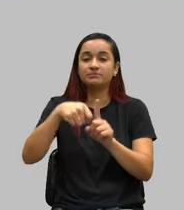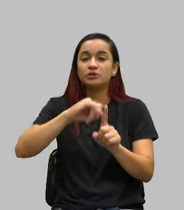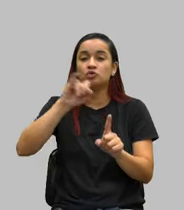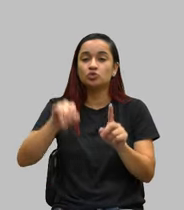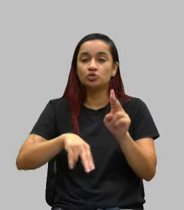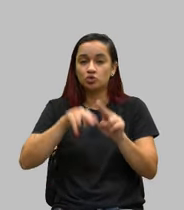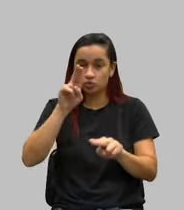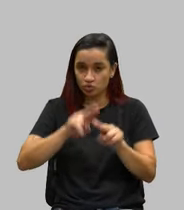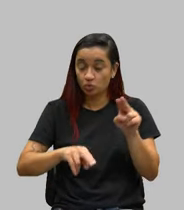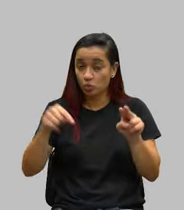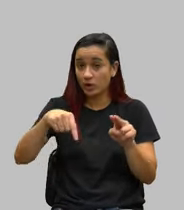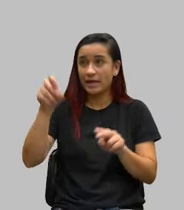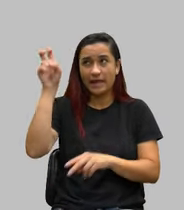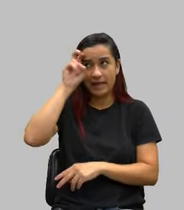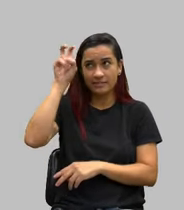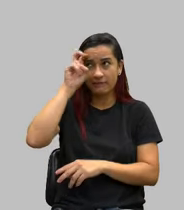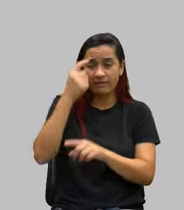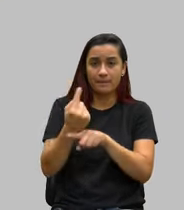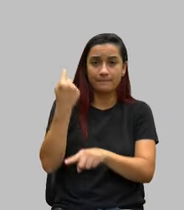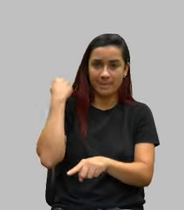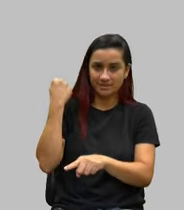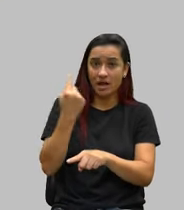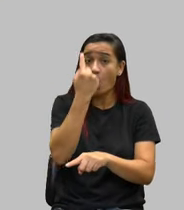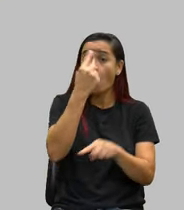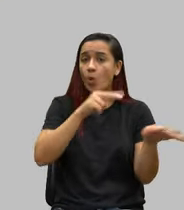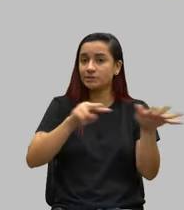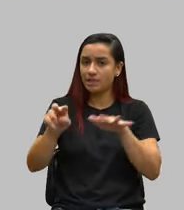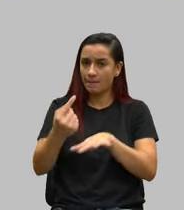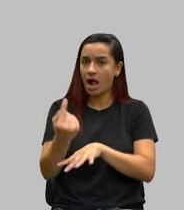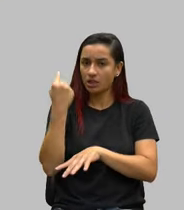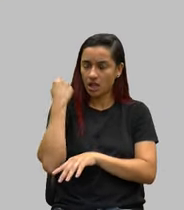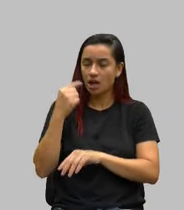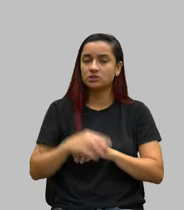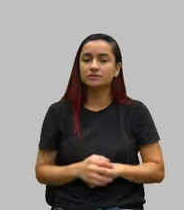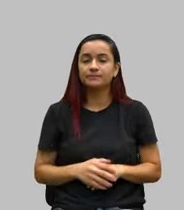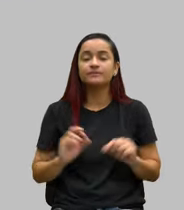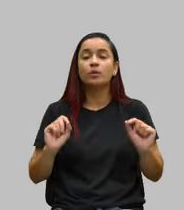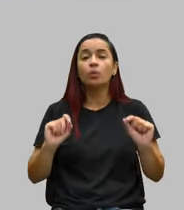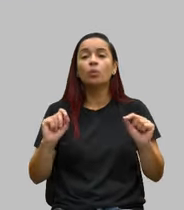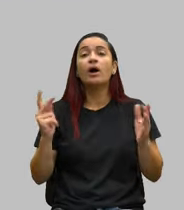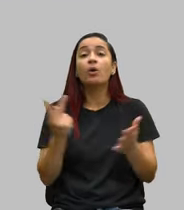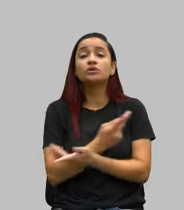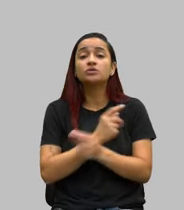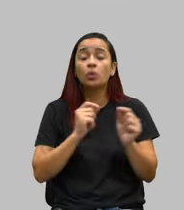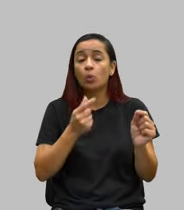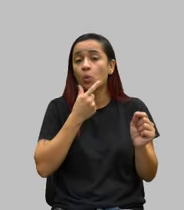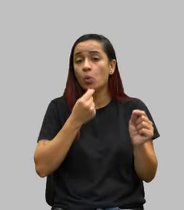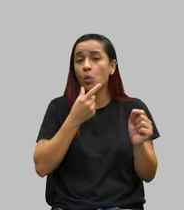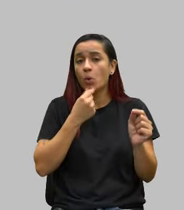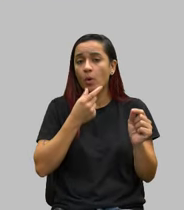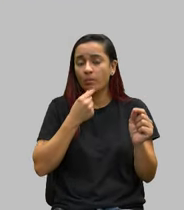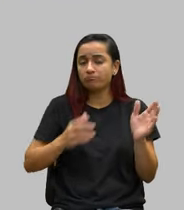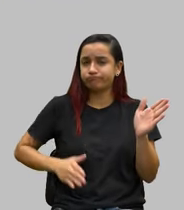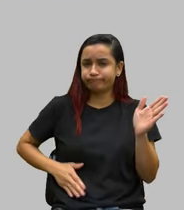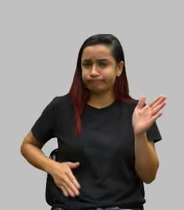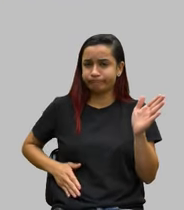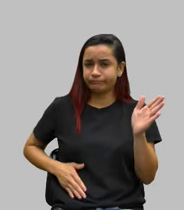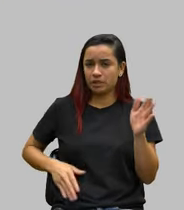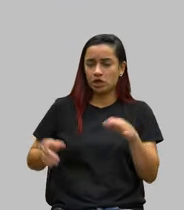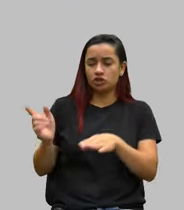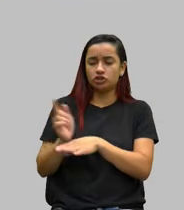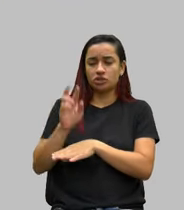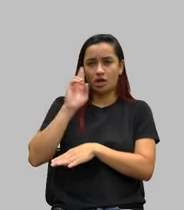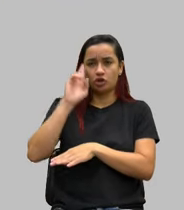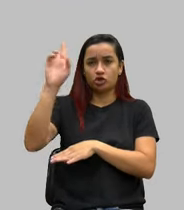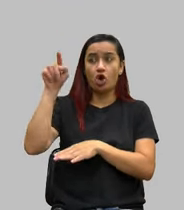passada exatamente há uma semana atrás onde um traficante um gerente da boca de tráfego